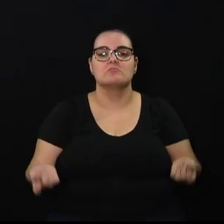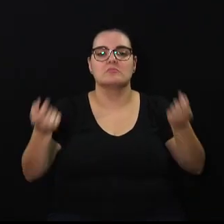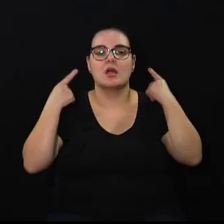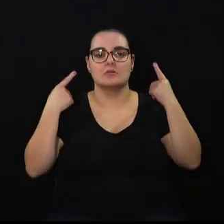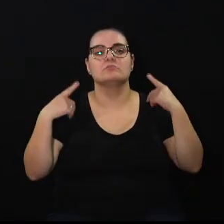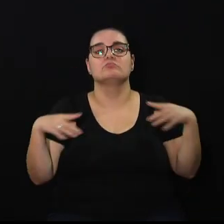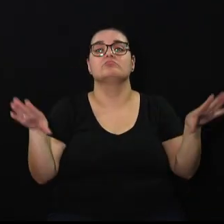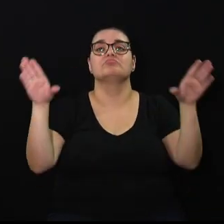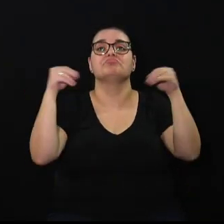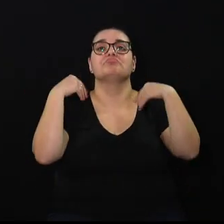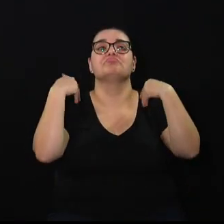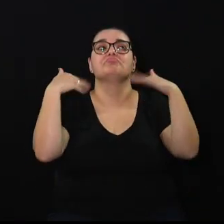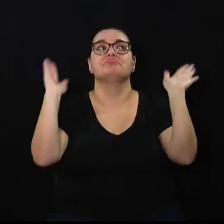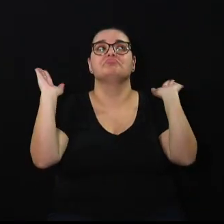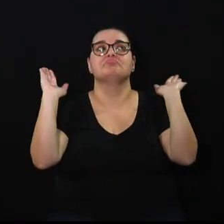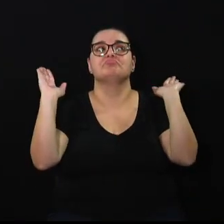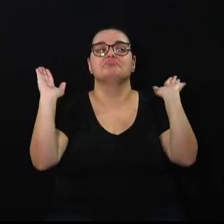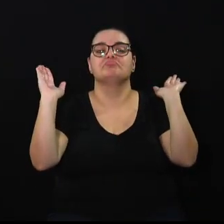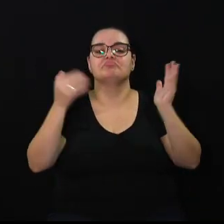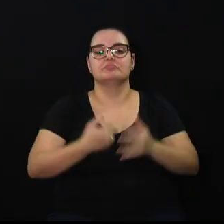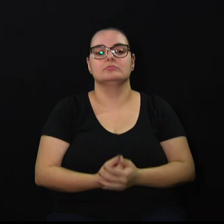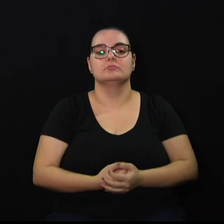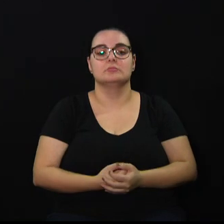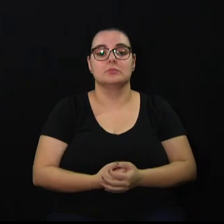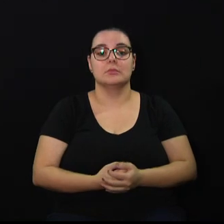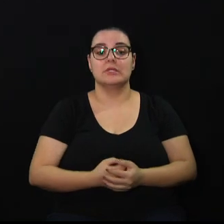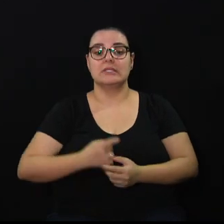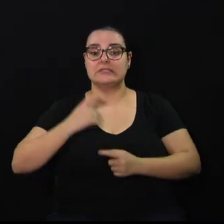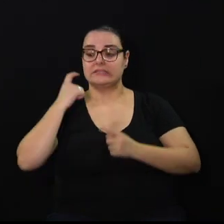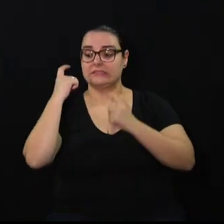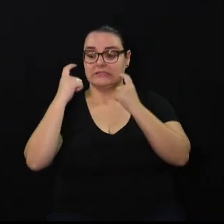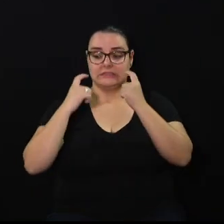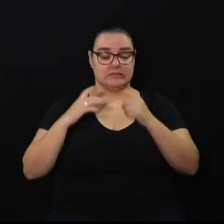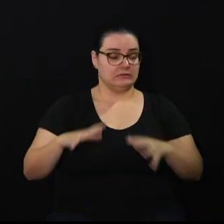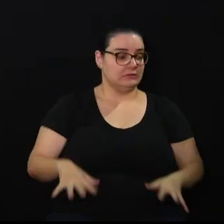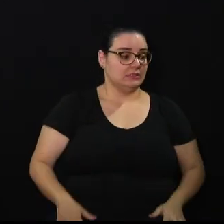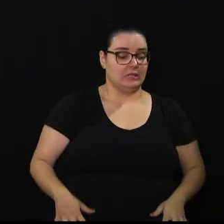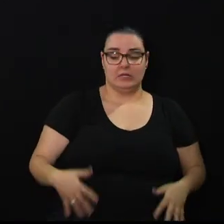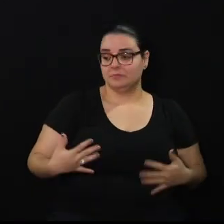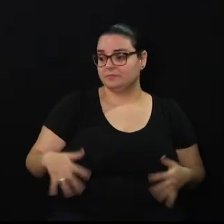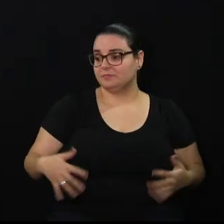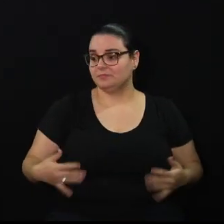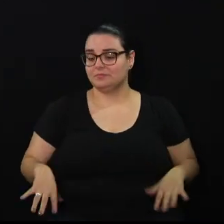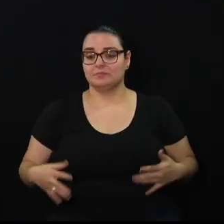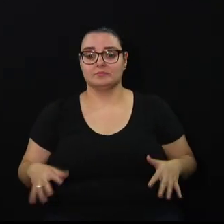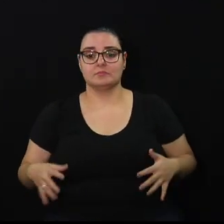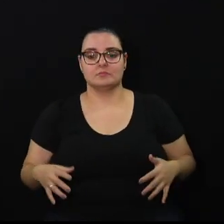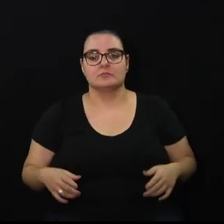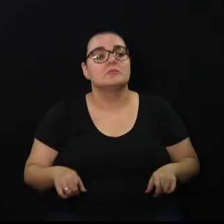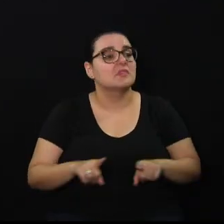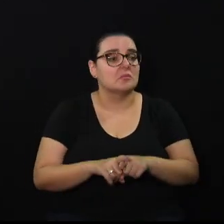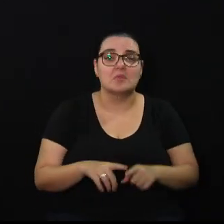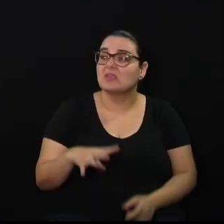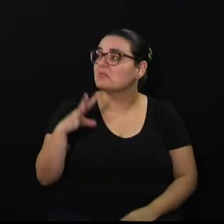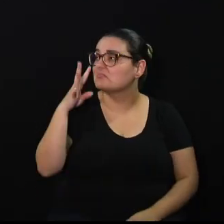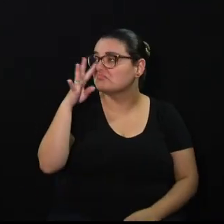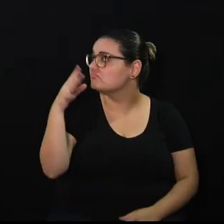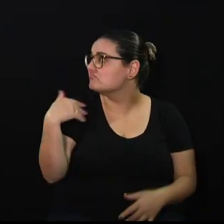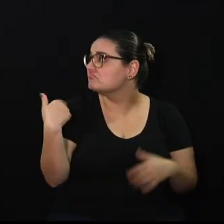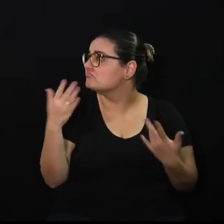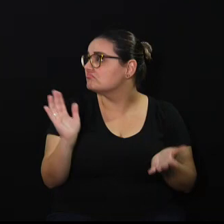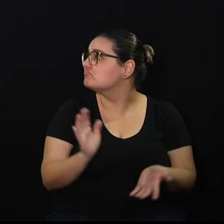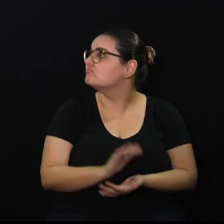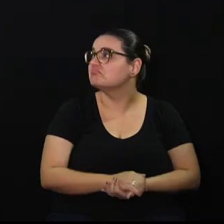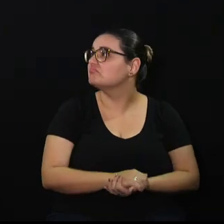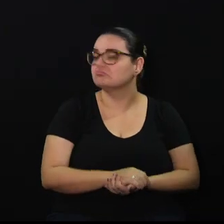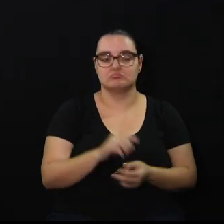acontecer pode se preocupar demais com o ambiente a criança como também pode se distrair se tanto pode ter